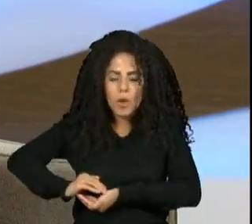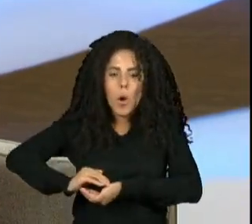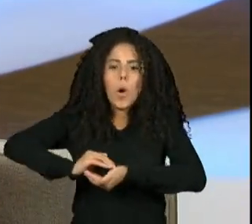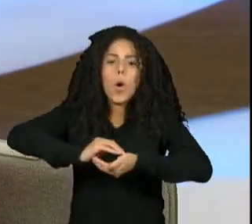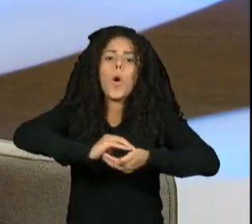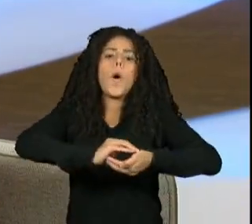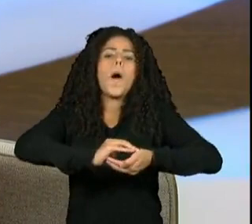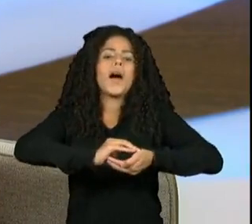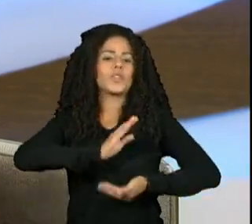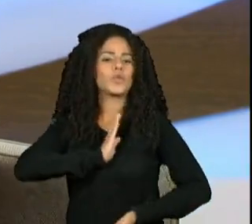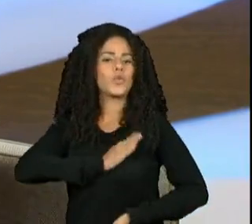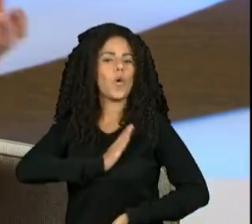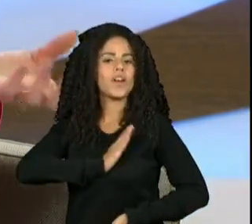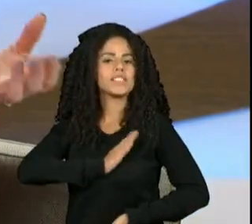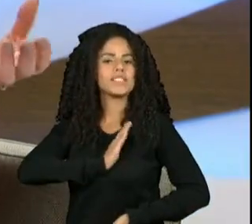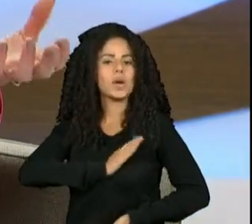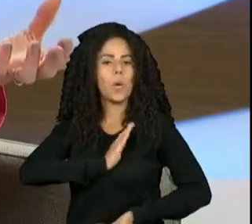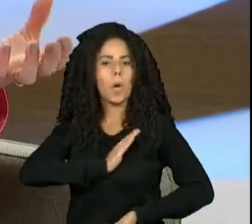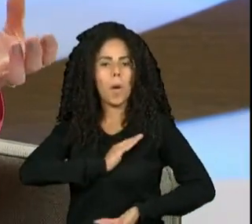cardíaco de um